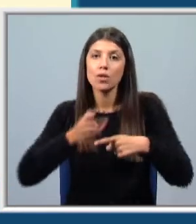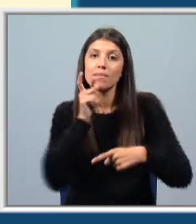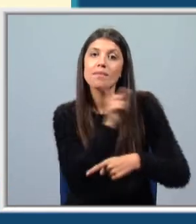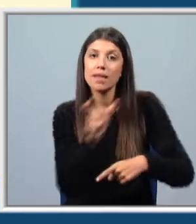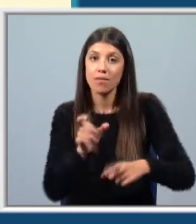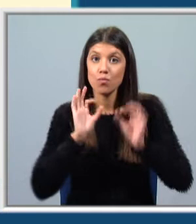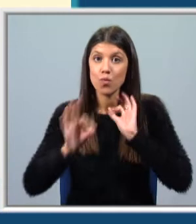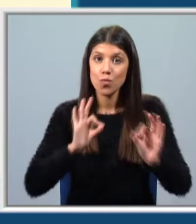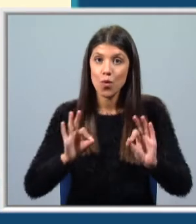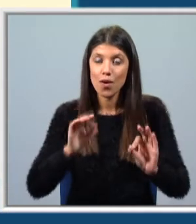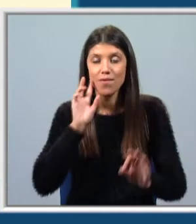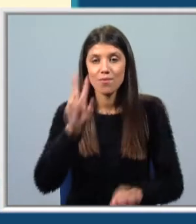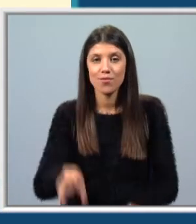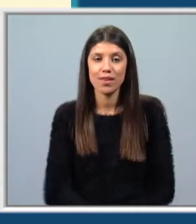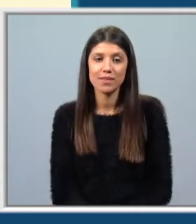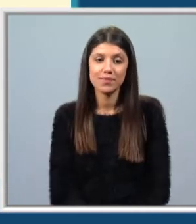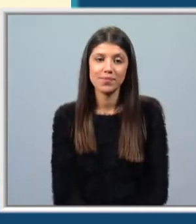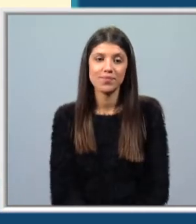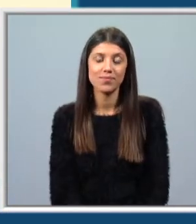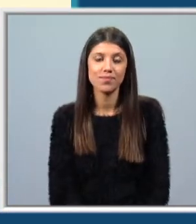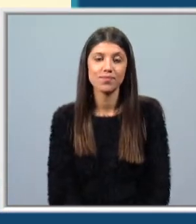pronto? Vamos lá!